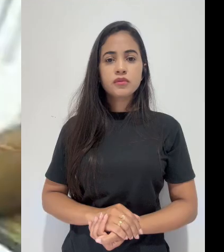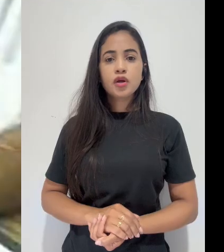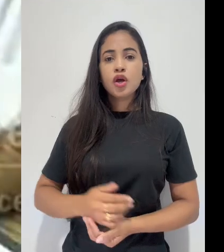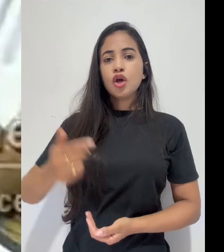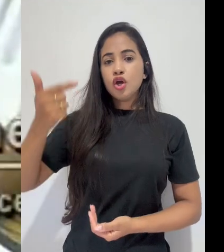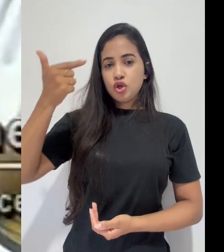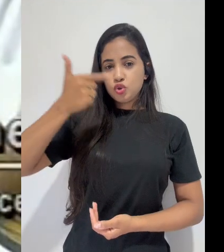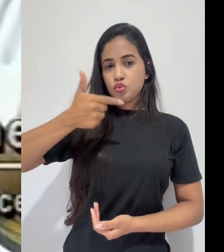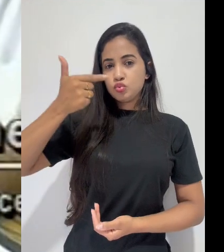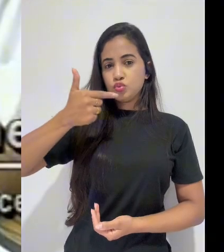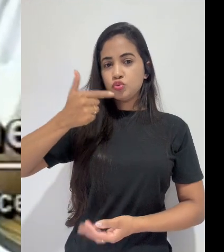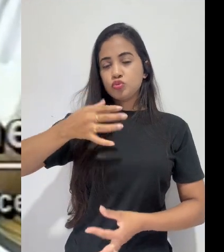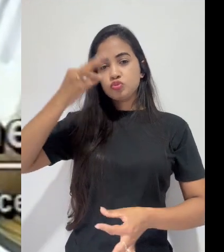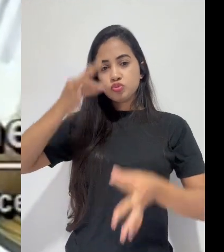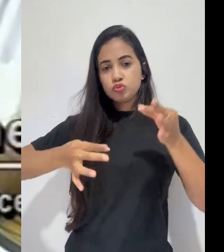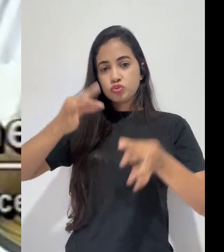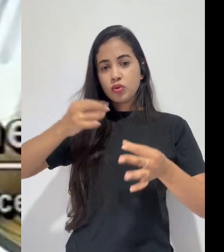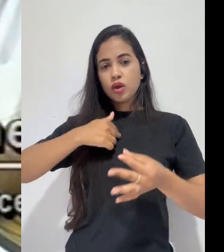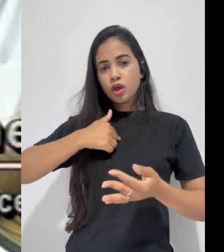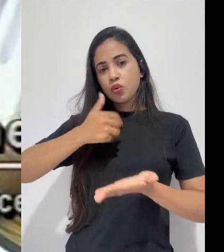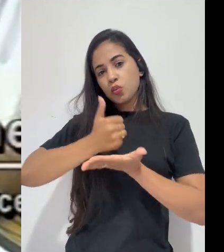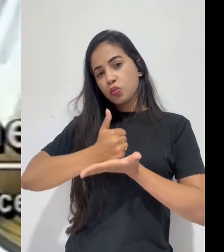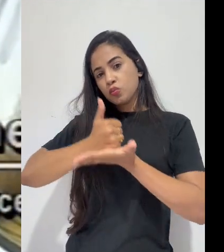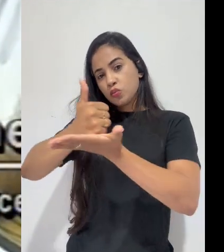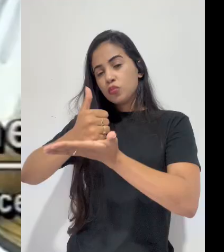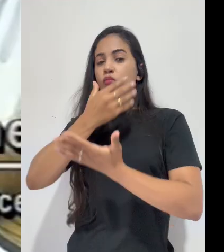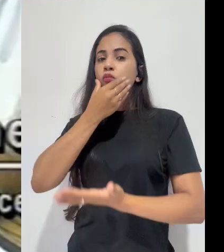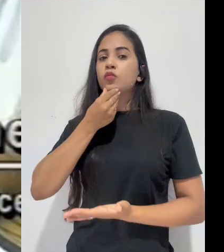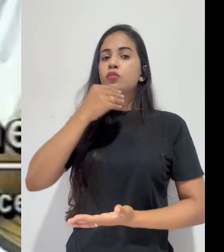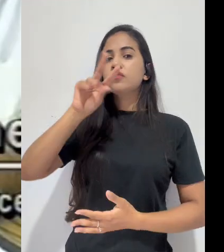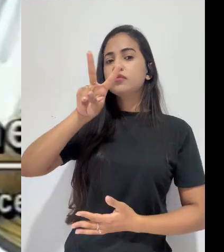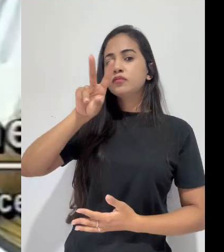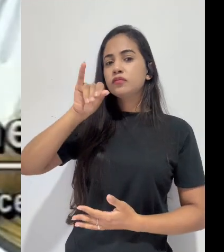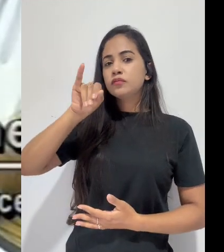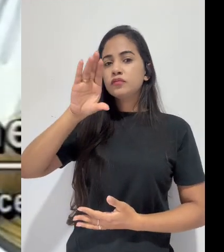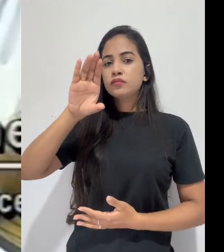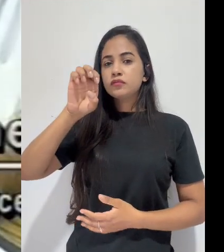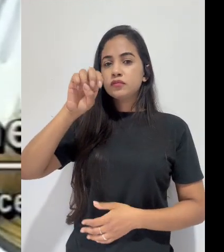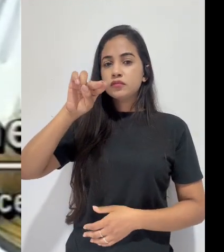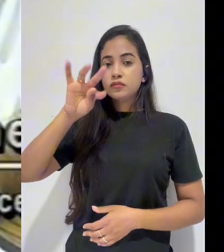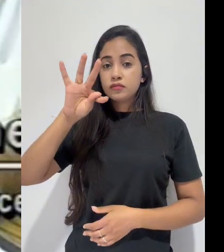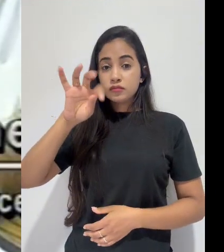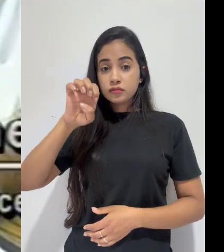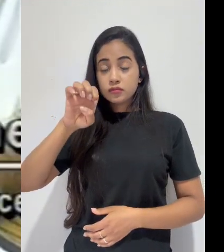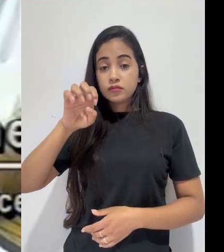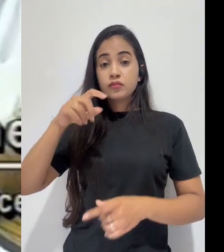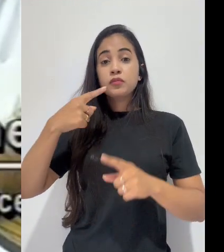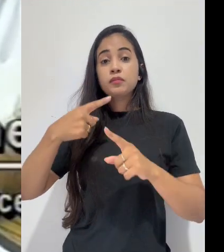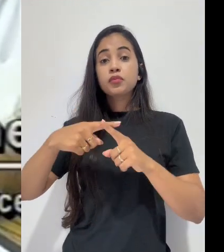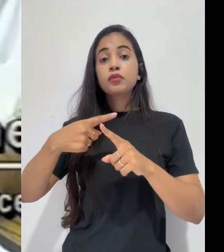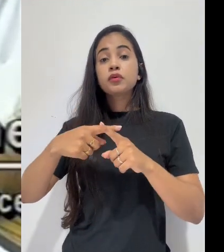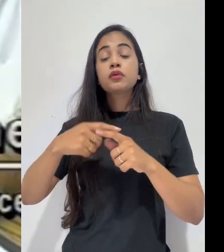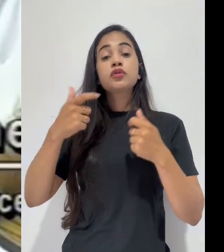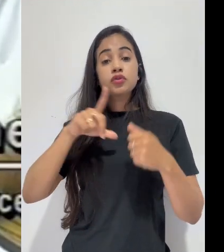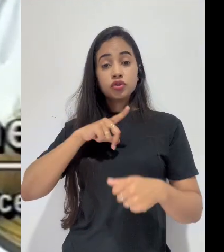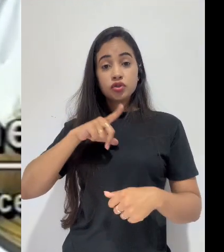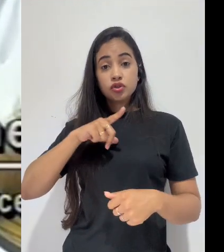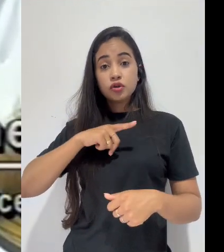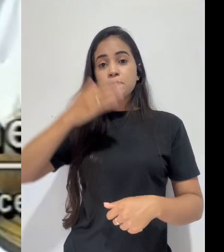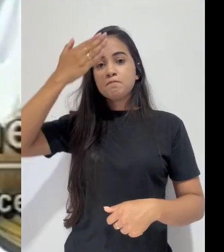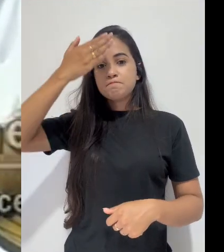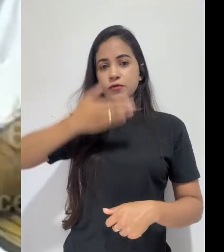Na segunda audiência realizada, eu acompanhei o Vicente para que fosse produzida prova